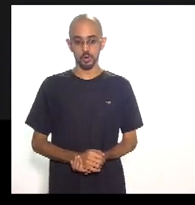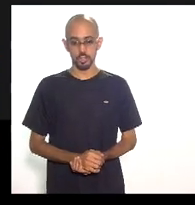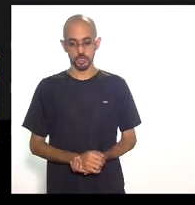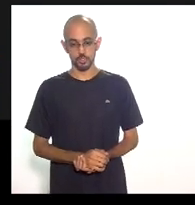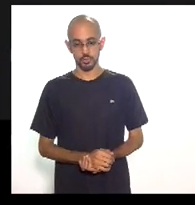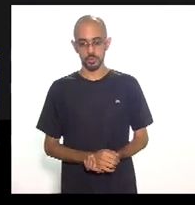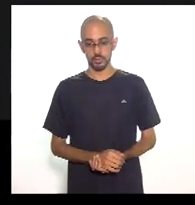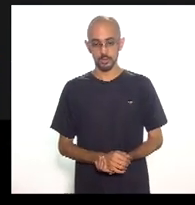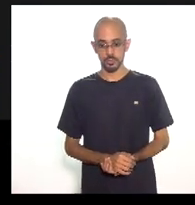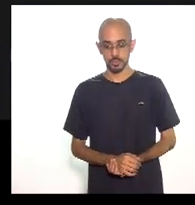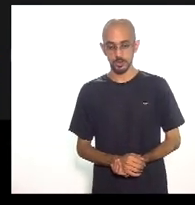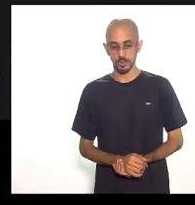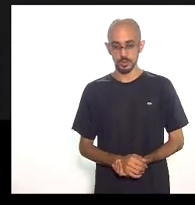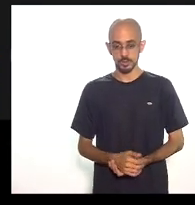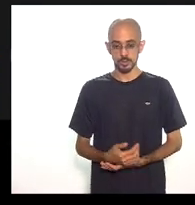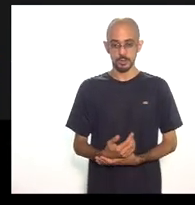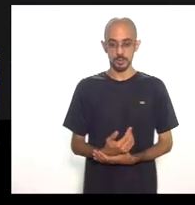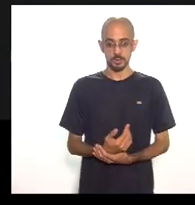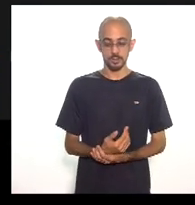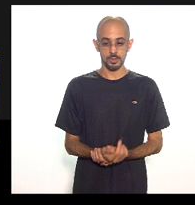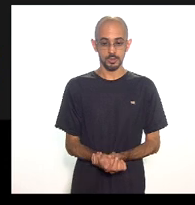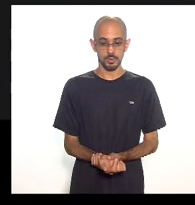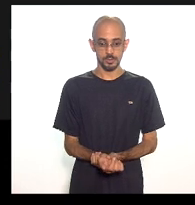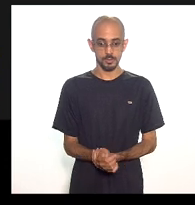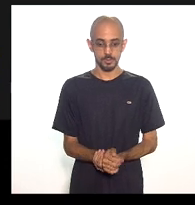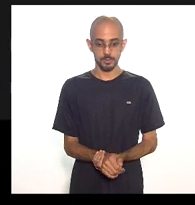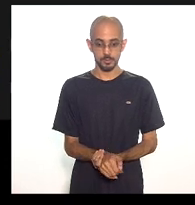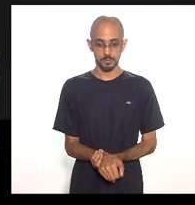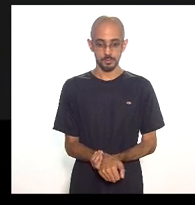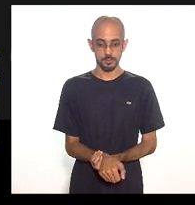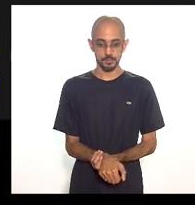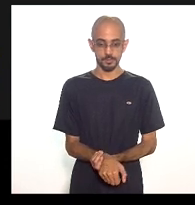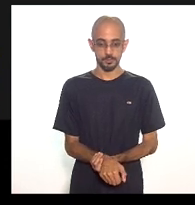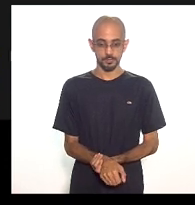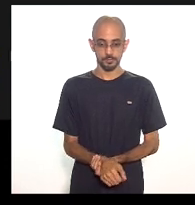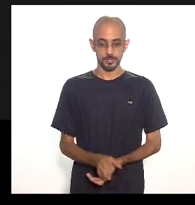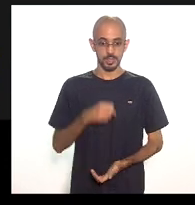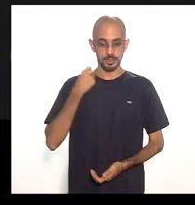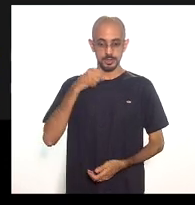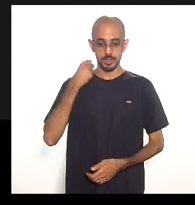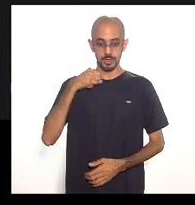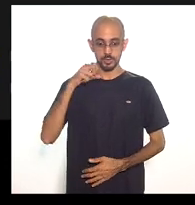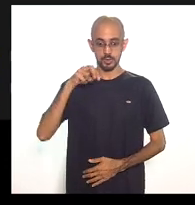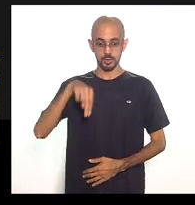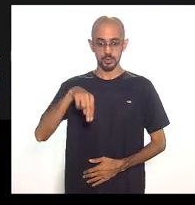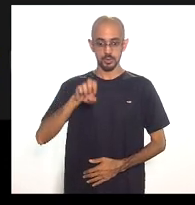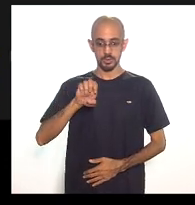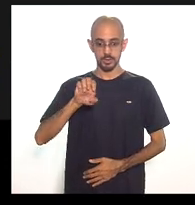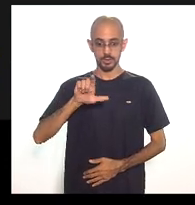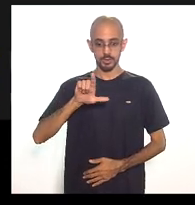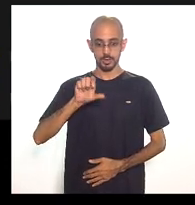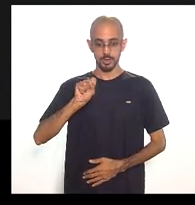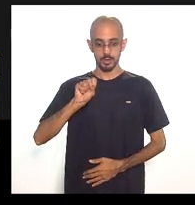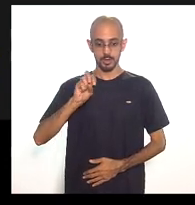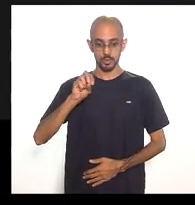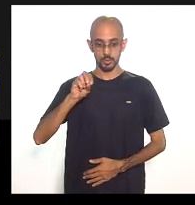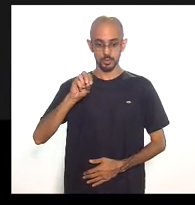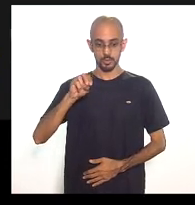O senador Nelson Trade. Senador Nelson Trade.